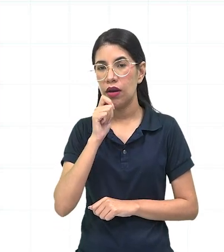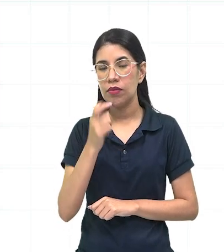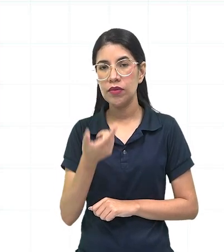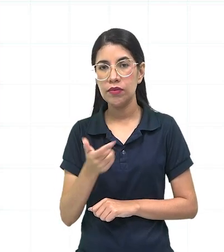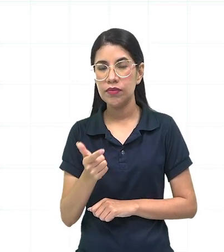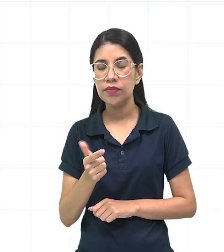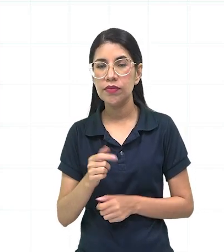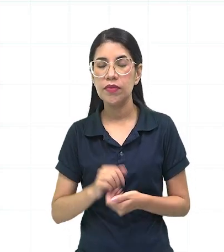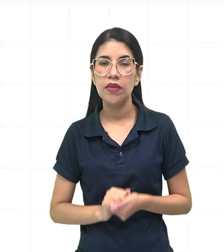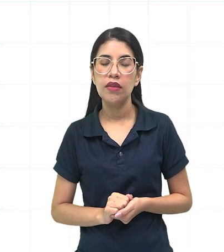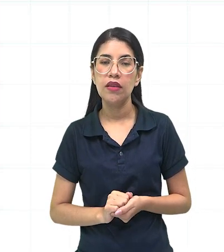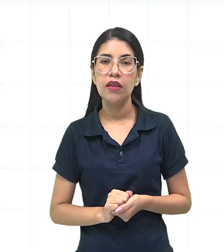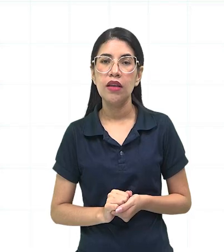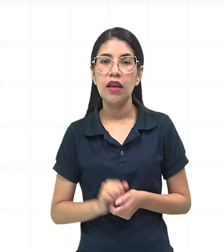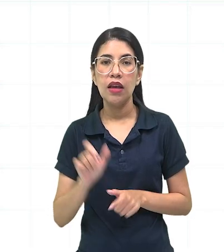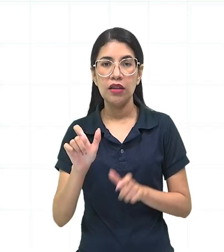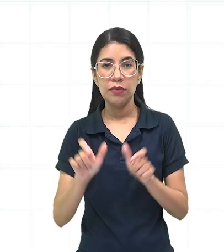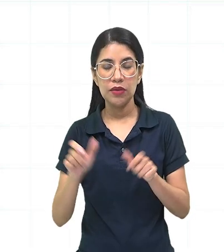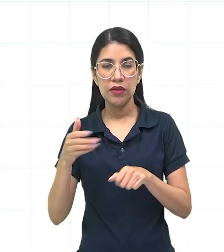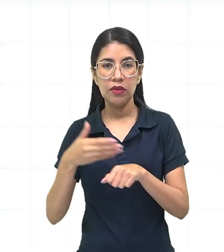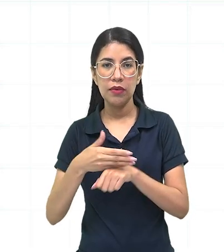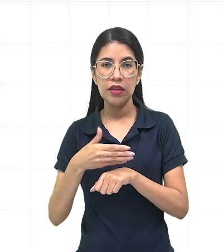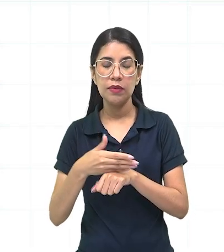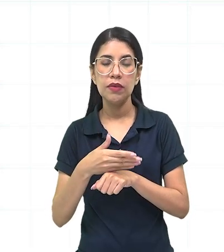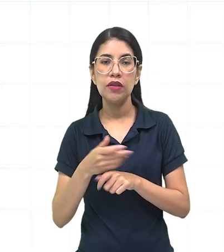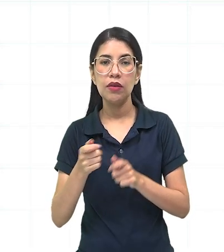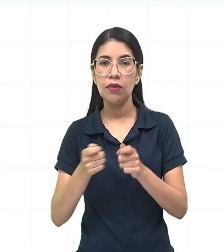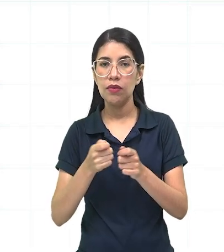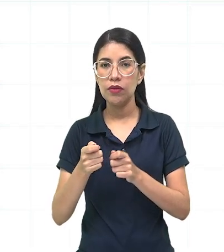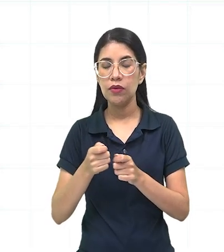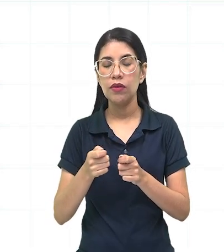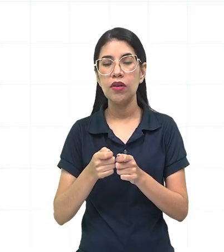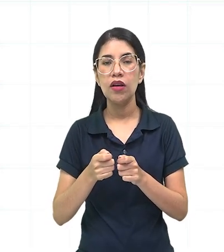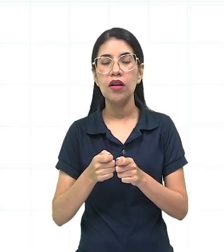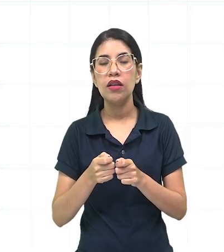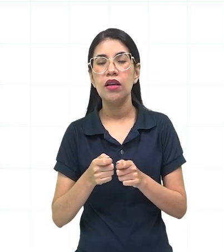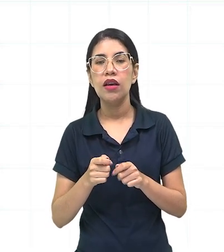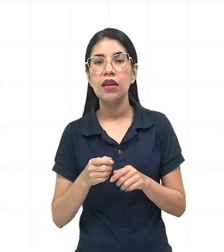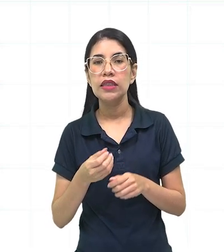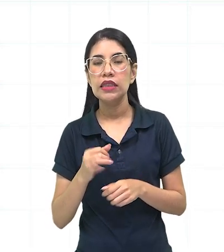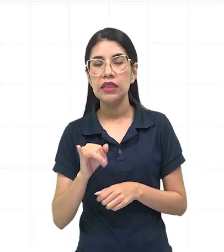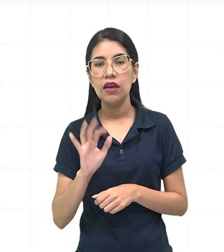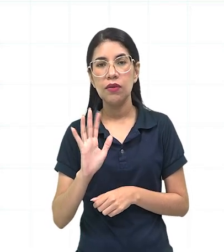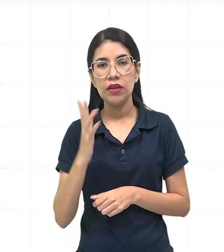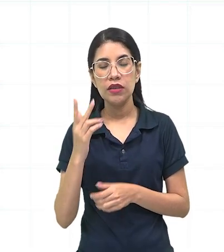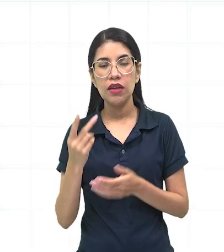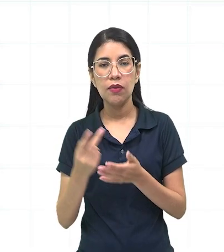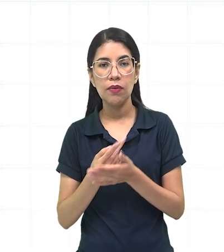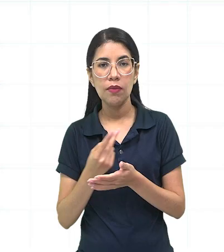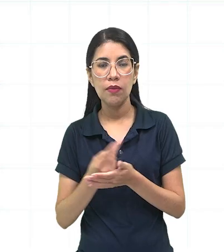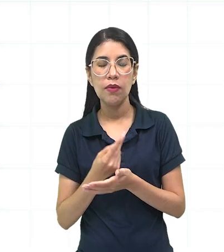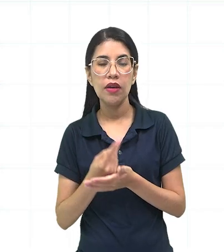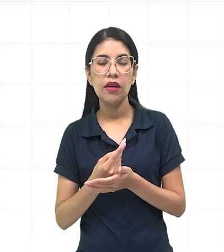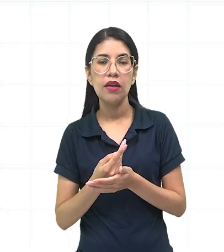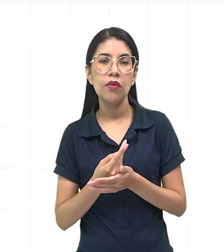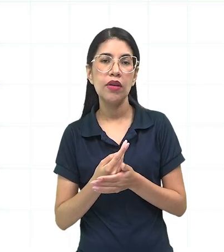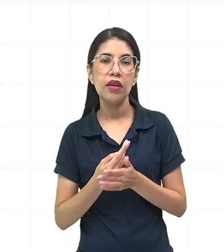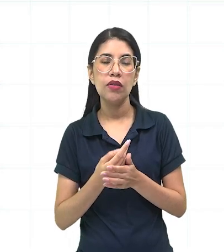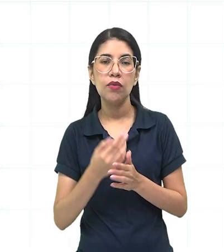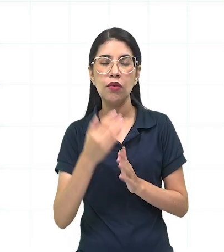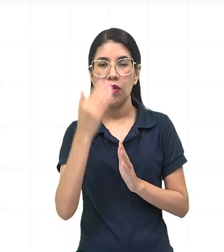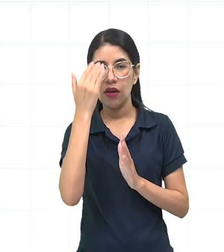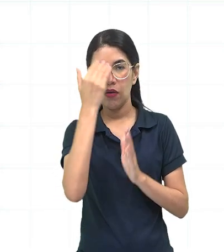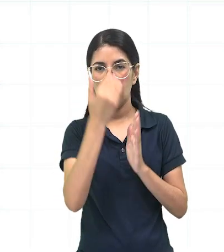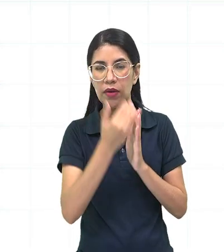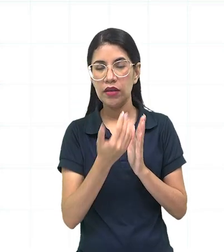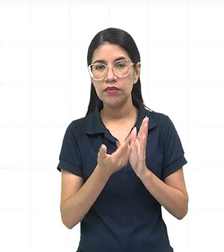Os próprios participantes devem autorregular o jogo quando ocorre alguma infração ali às regras pré-estabelecidas,